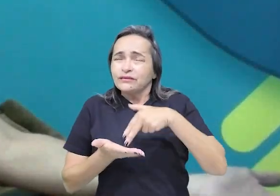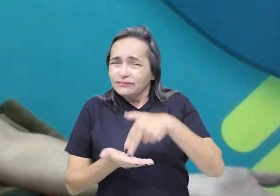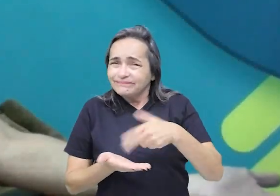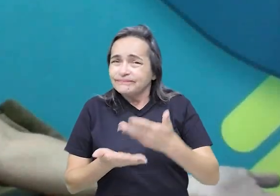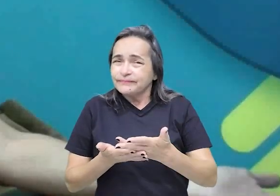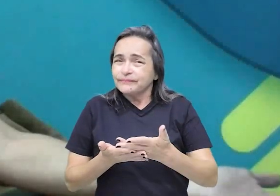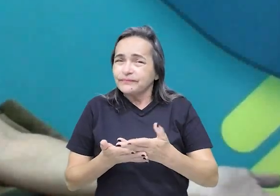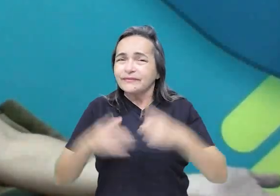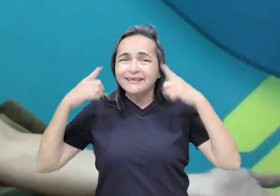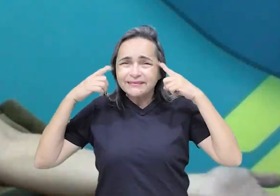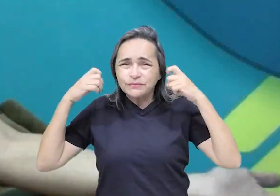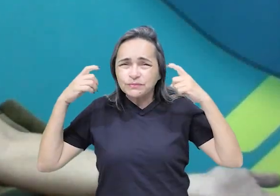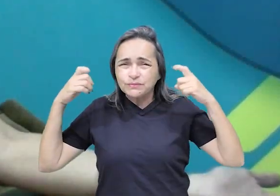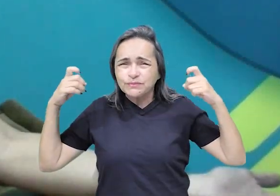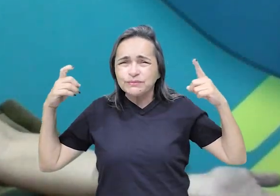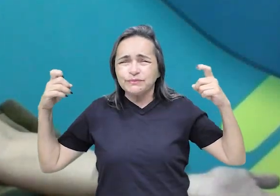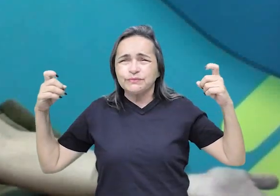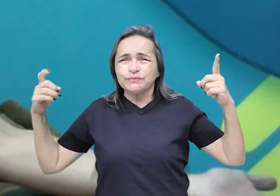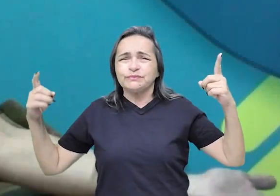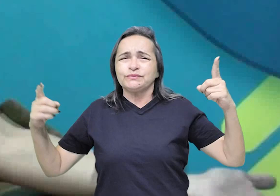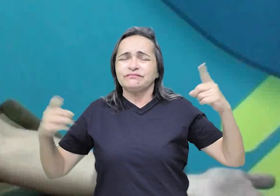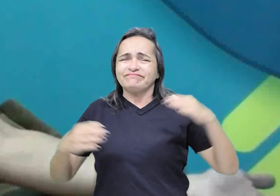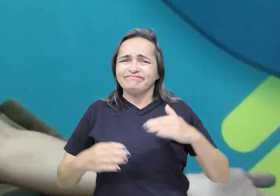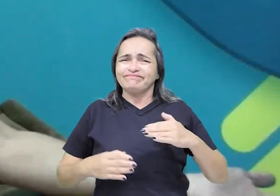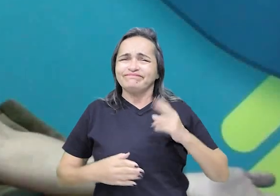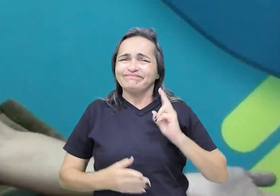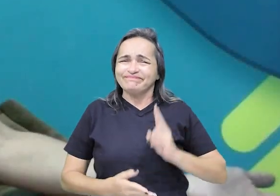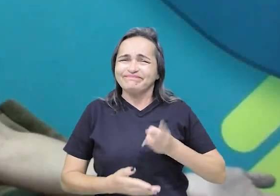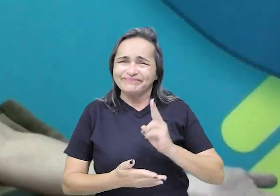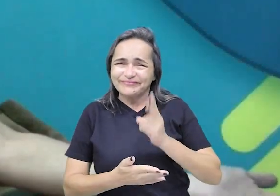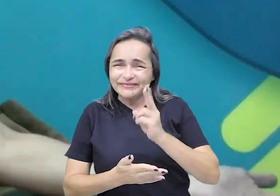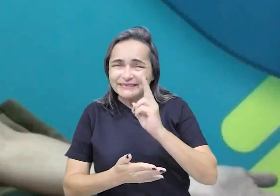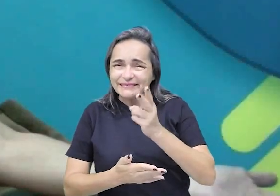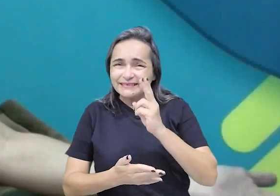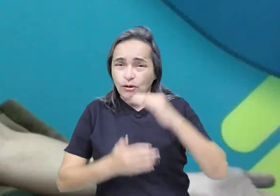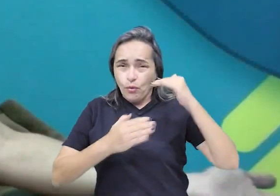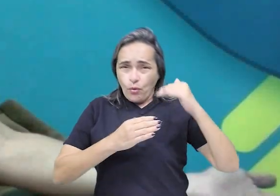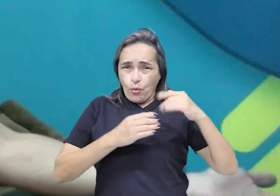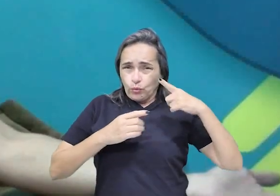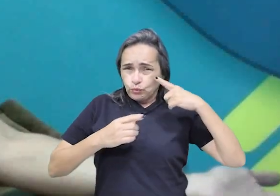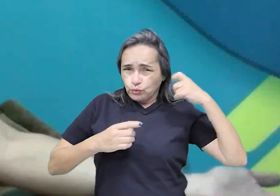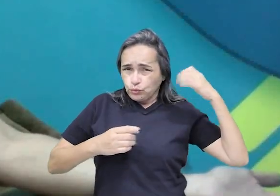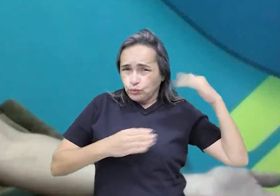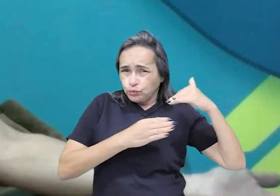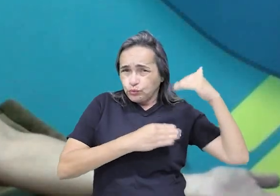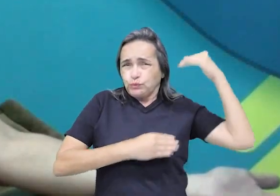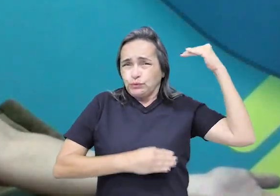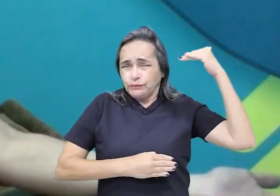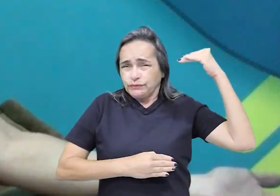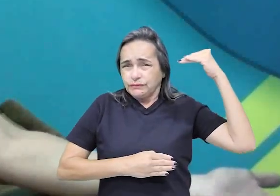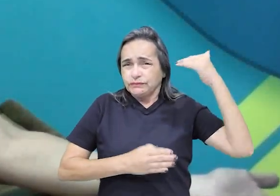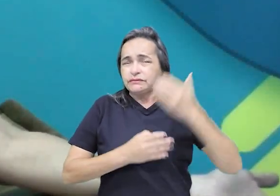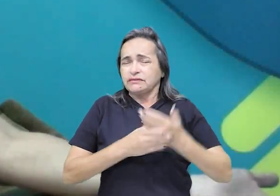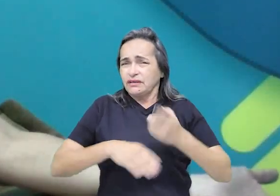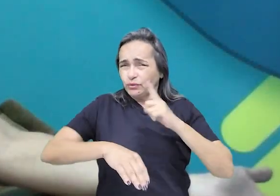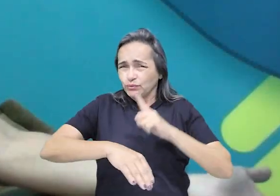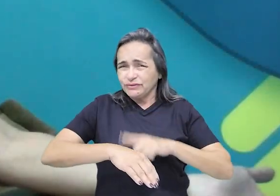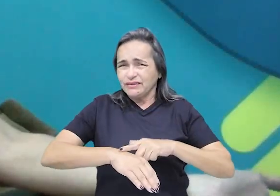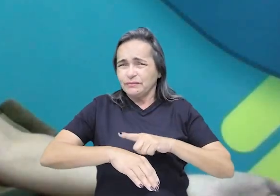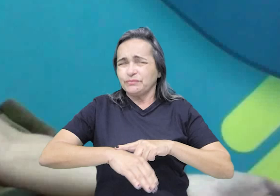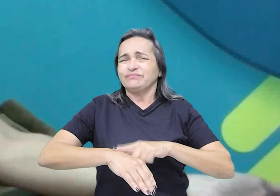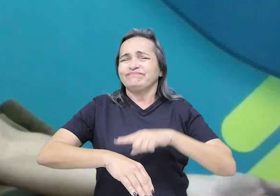a intensidades sonoras frequentes e alto, né, e fortes por